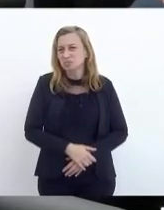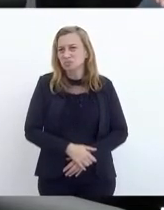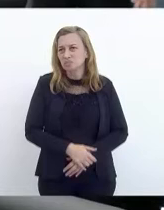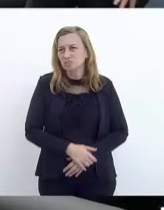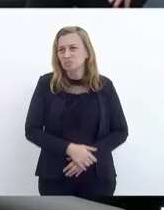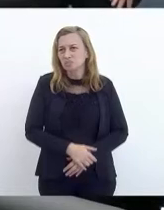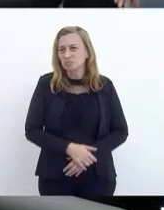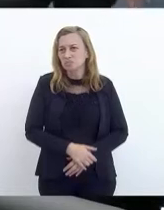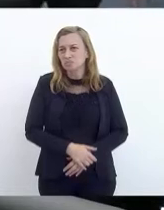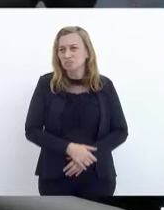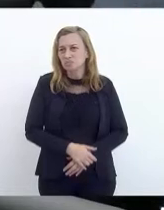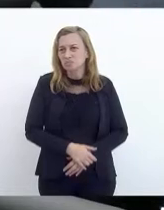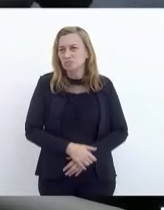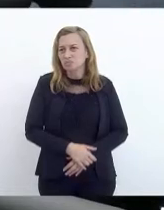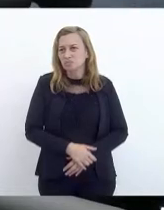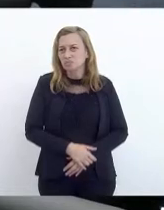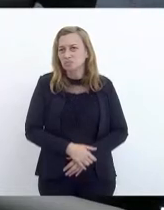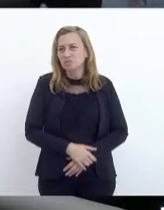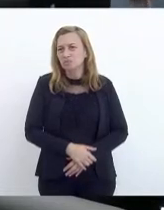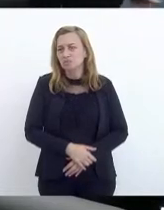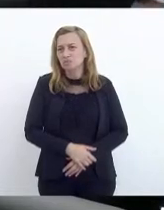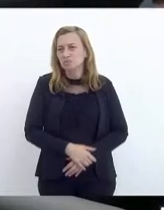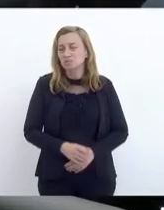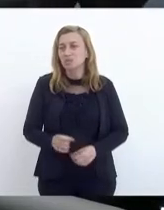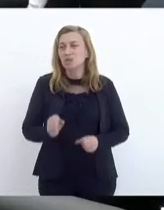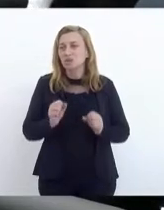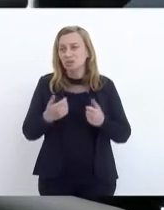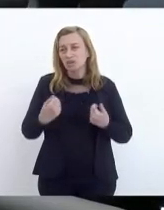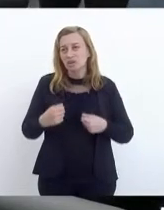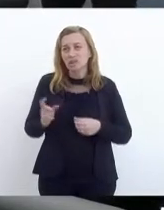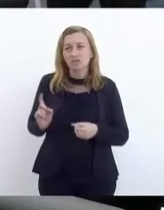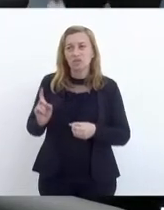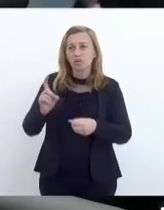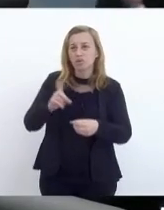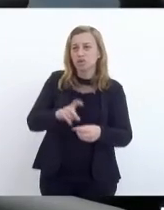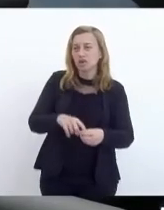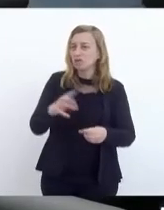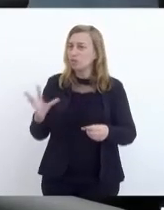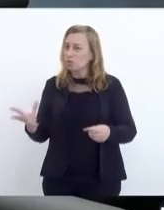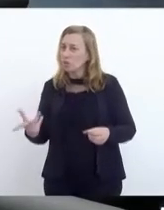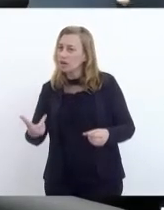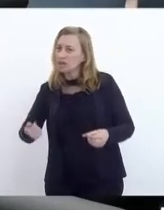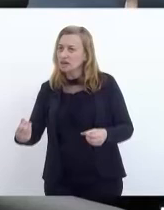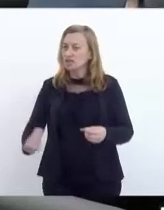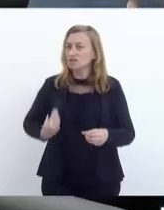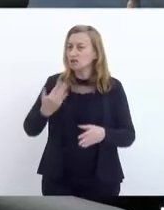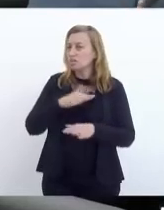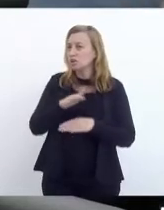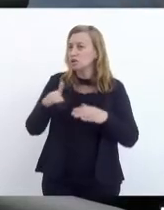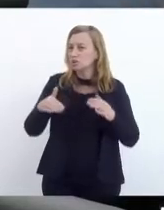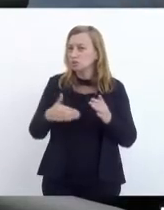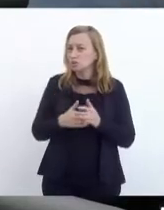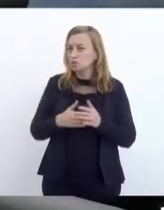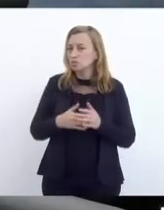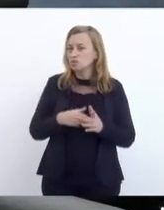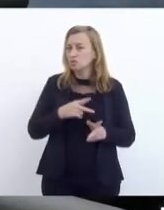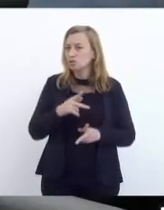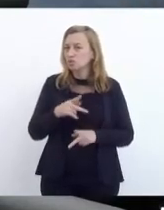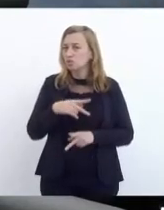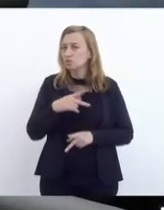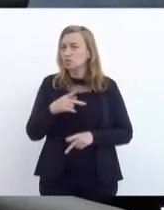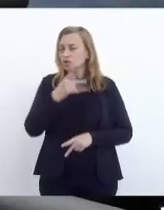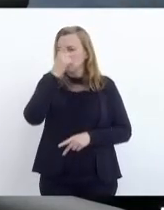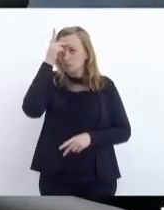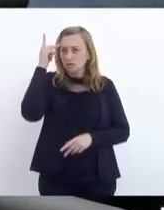naquilo que deveria ser voltado para garantir uma qualidade de vida para todos e para todas, e